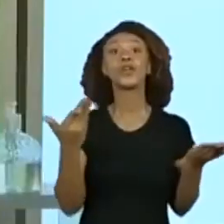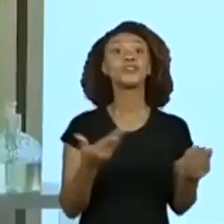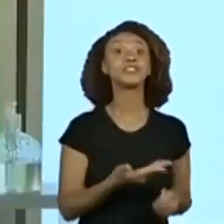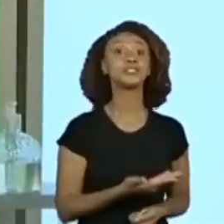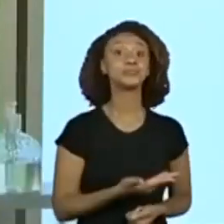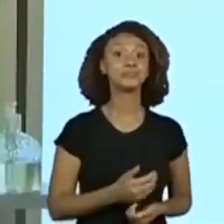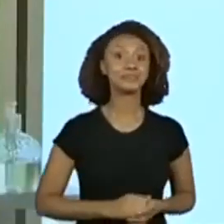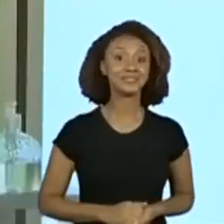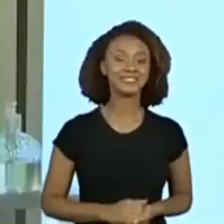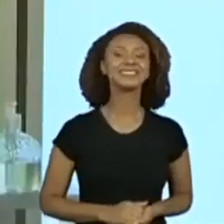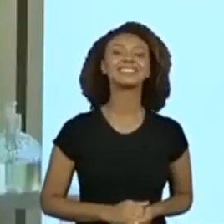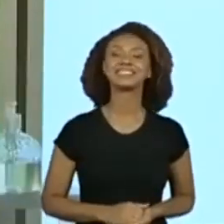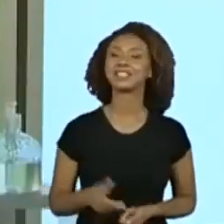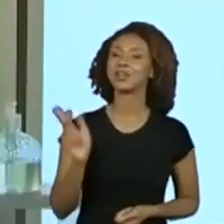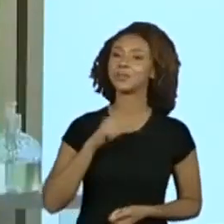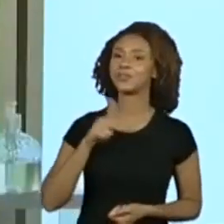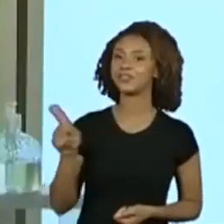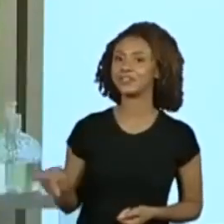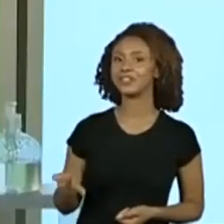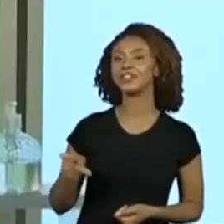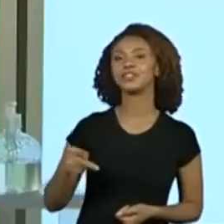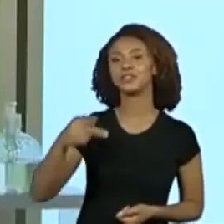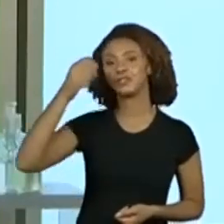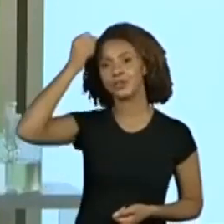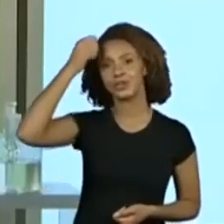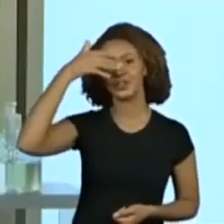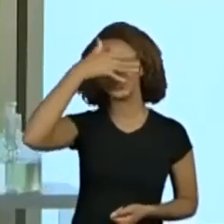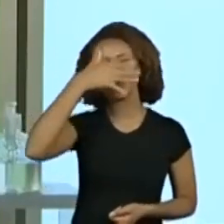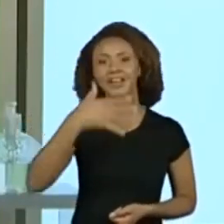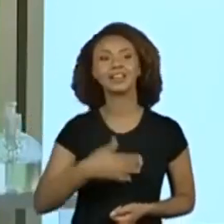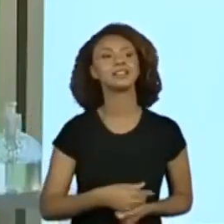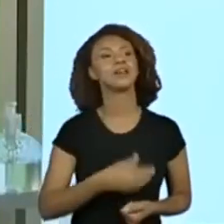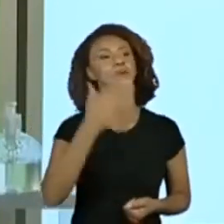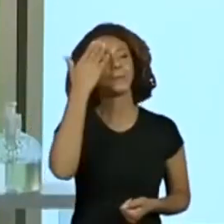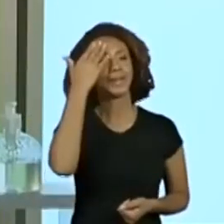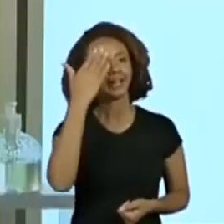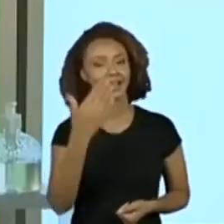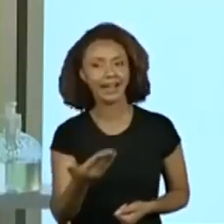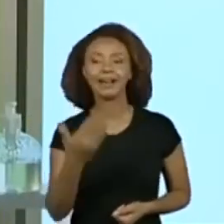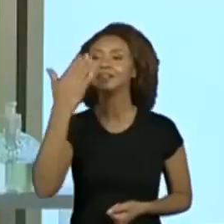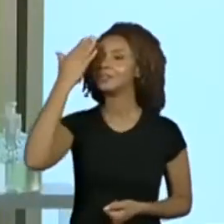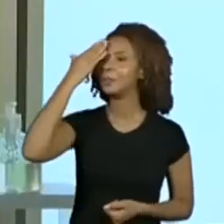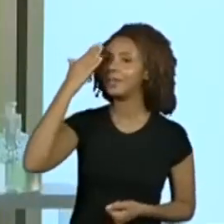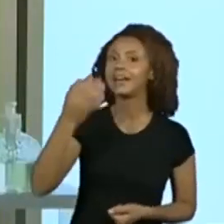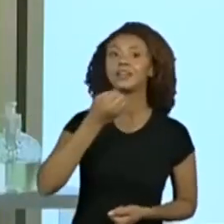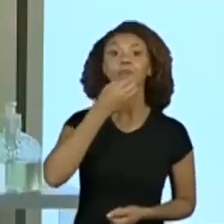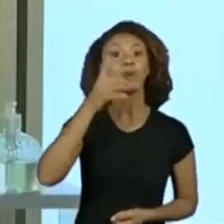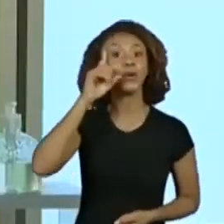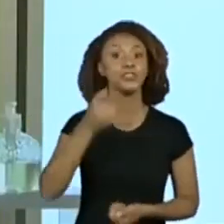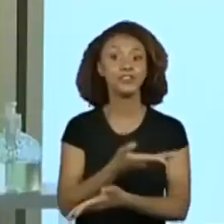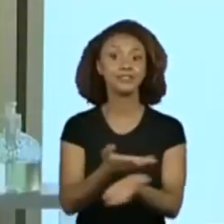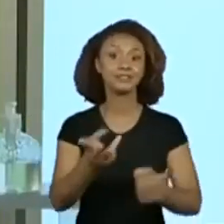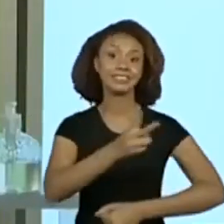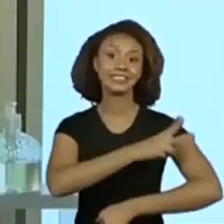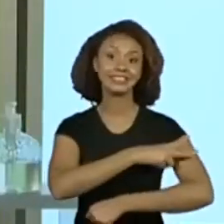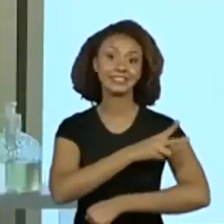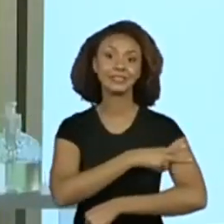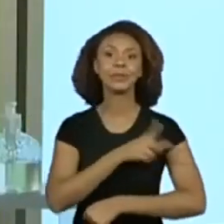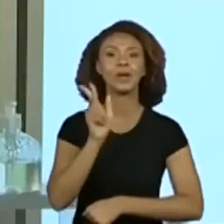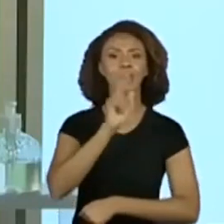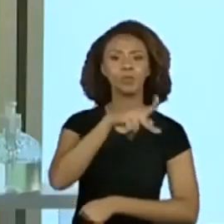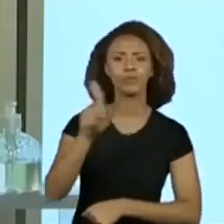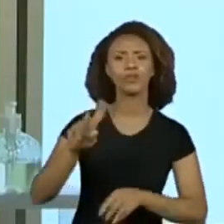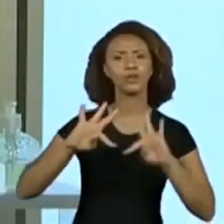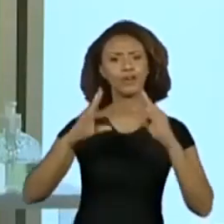Professor Joelson bemvindo Obrigado Olá bom dia estantes Doo ano professores pais